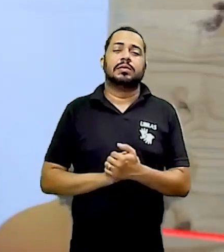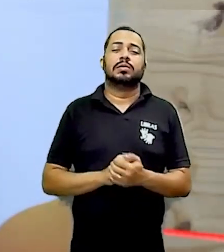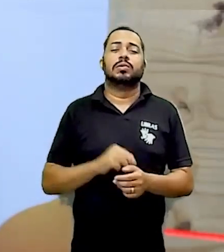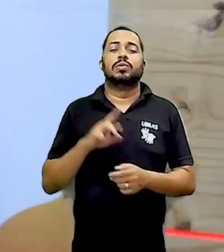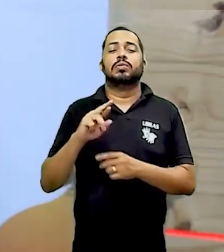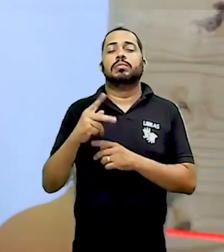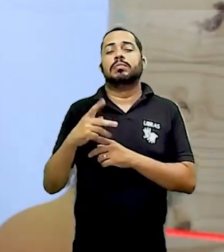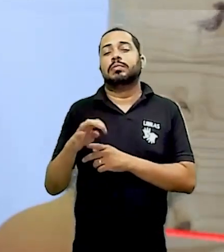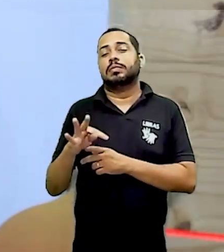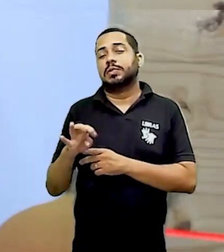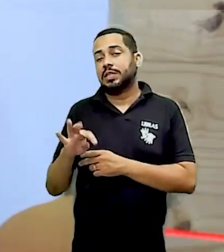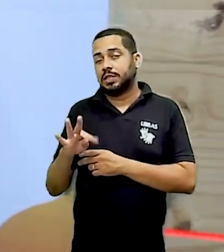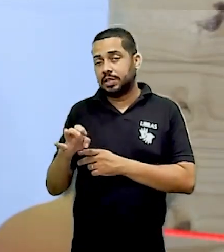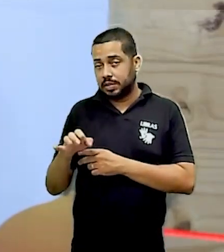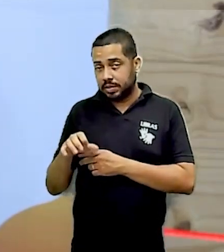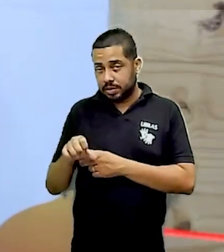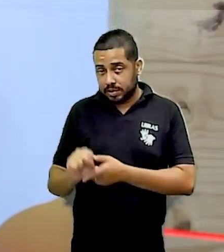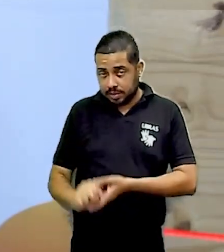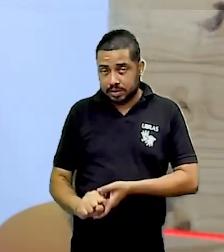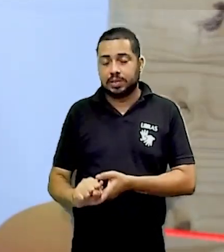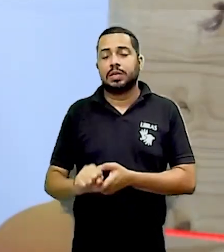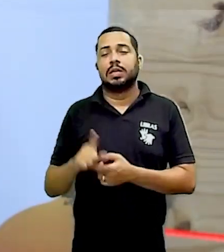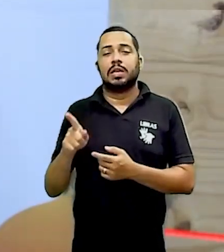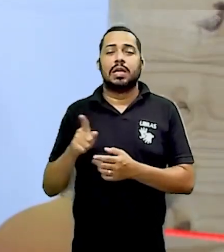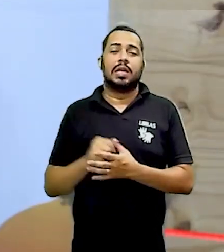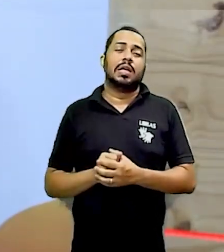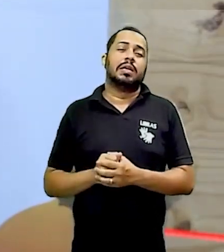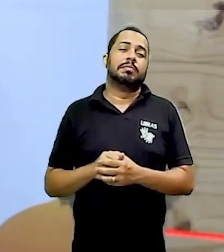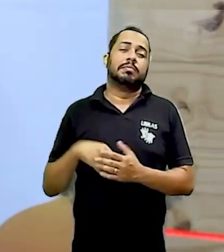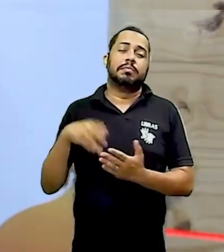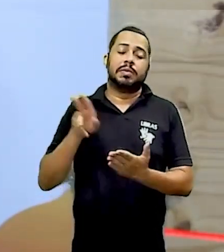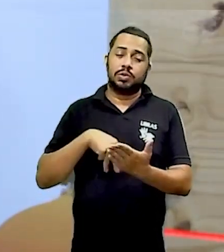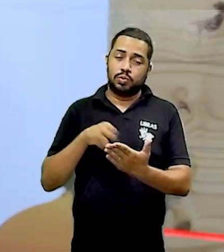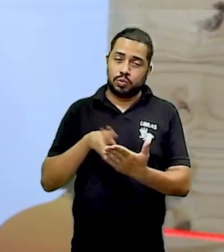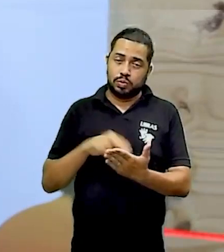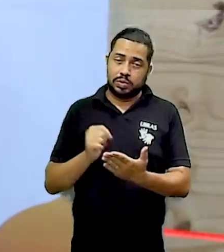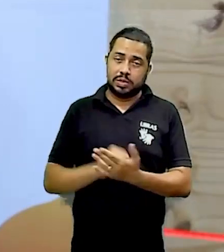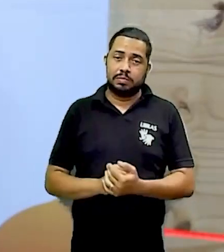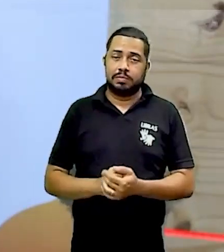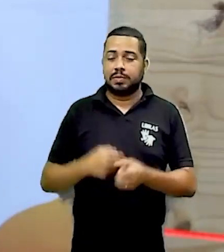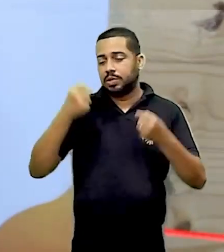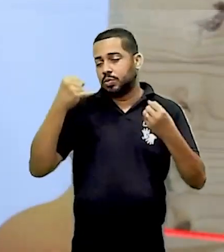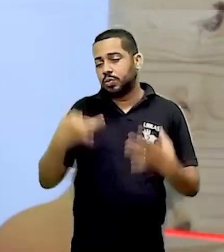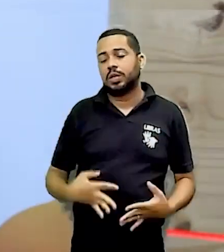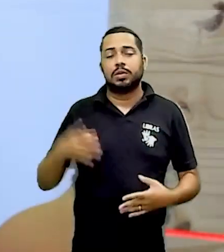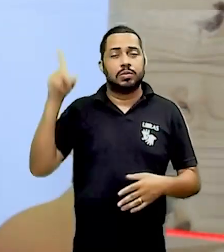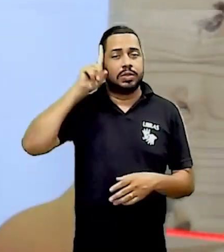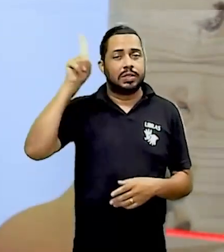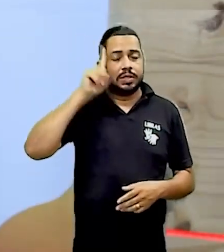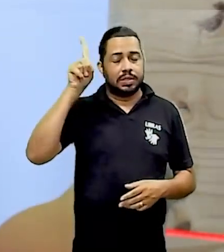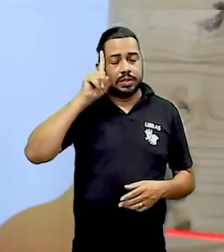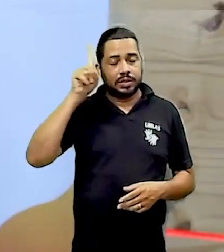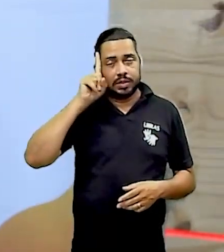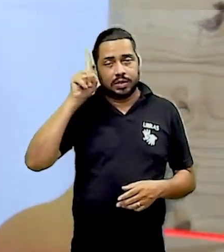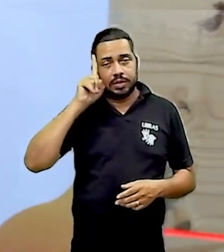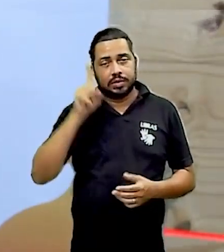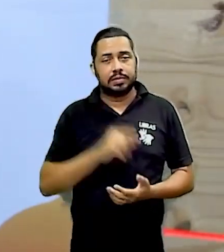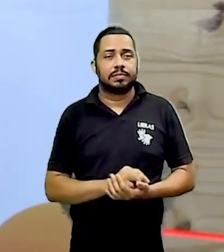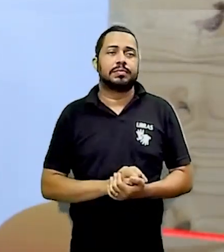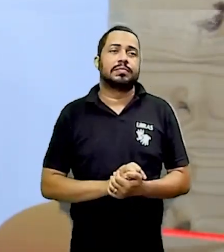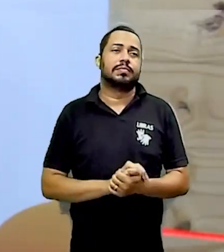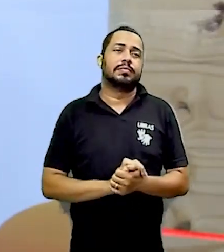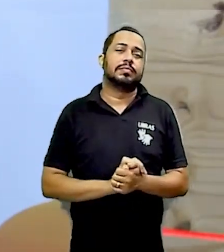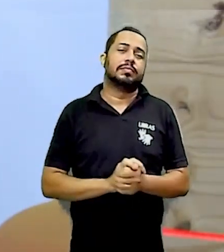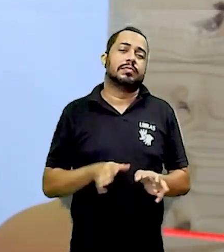rupestres, elas são gravuras mesmo, pinturas, para contar o cotidiano dos seres que viveram na